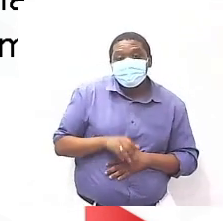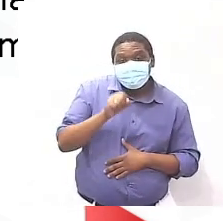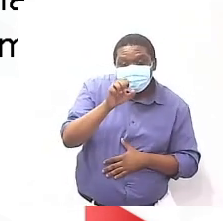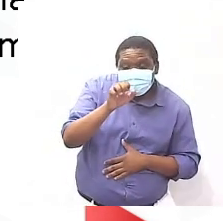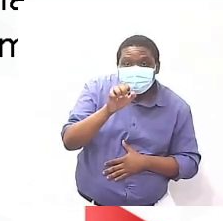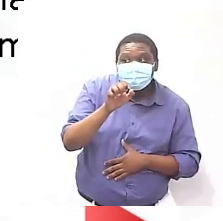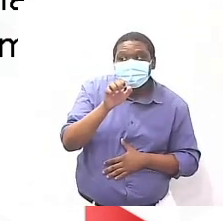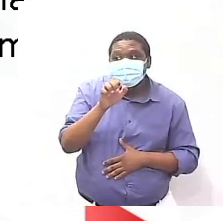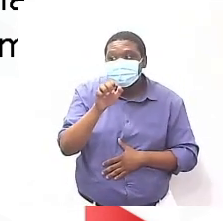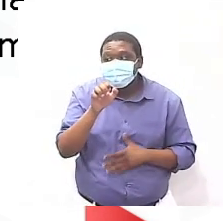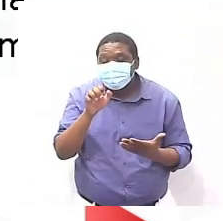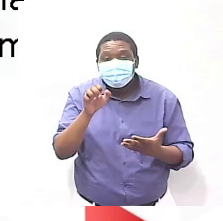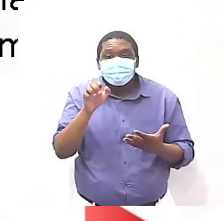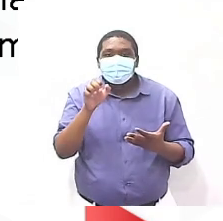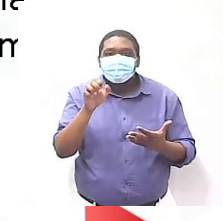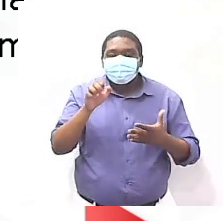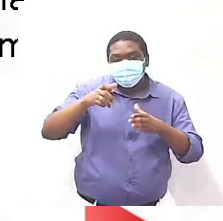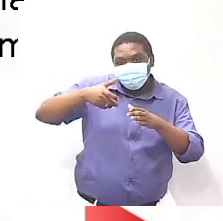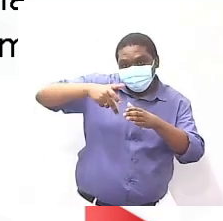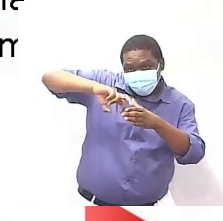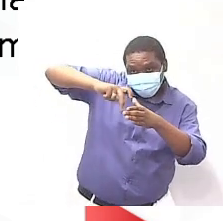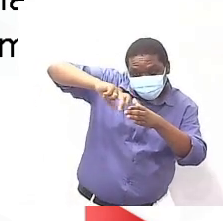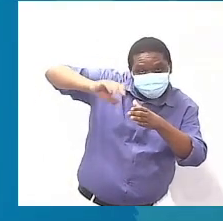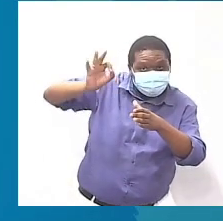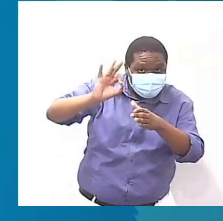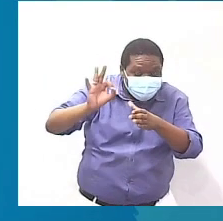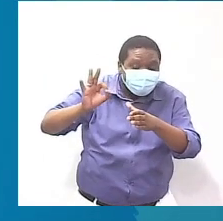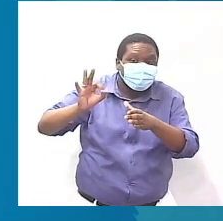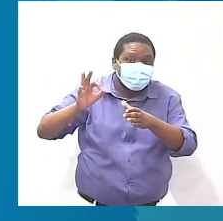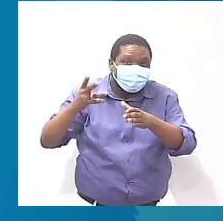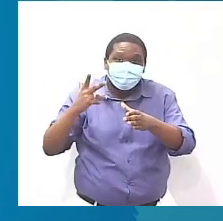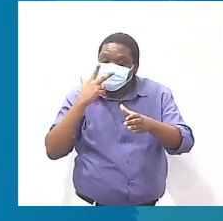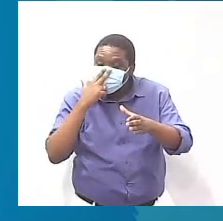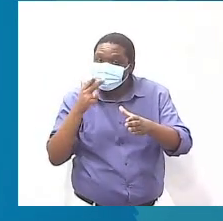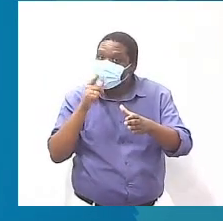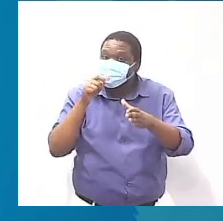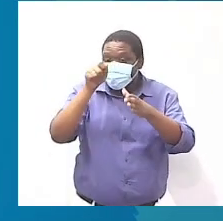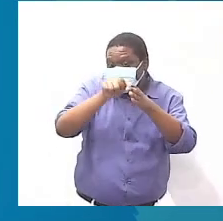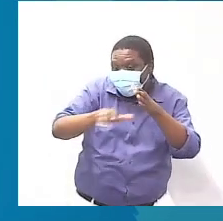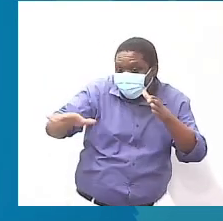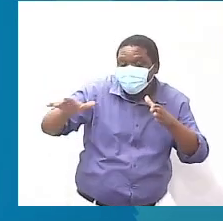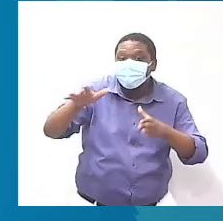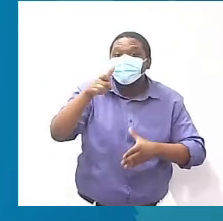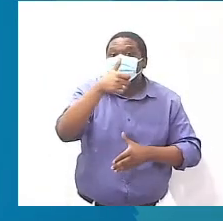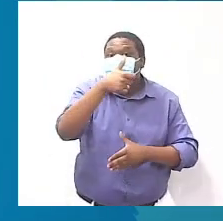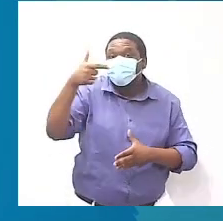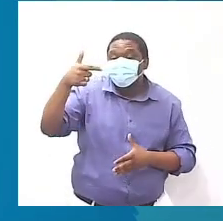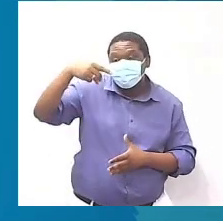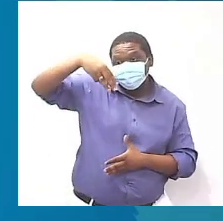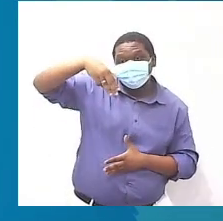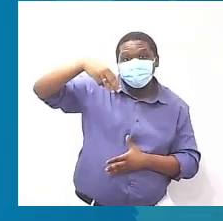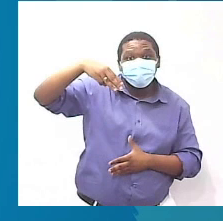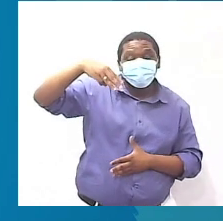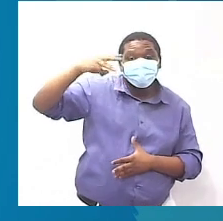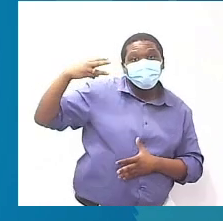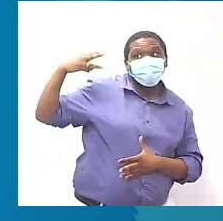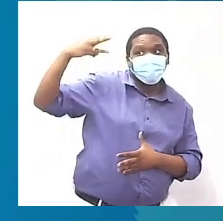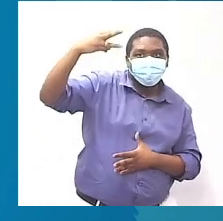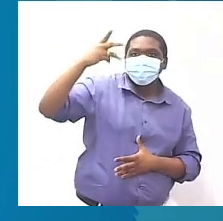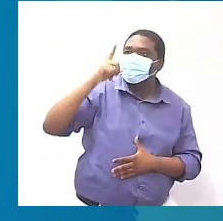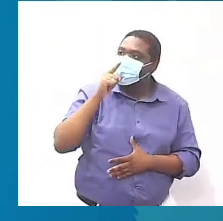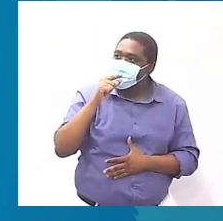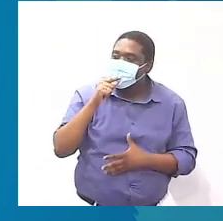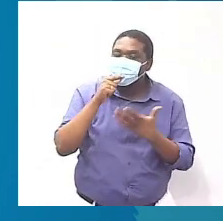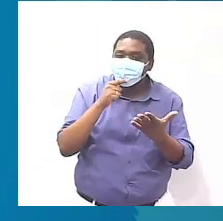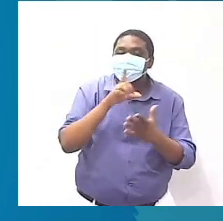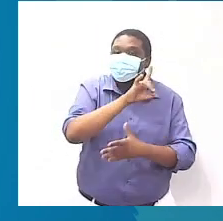lá, não fecha a tua torneira, você desperdiça em média 12 metros cúbicos de água, fazendo isso